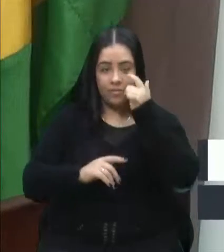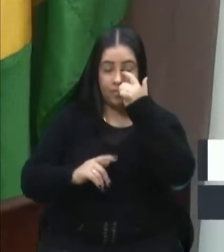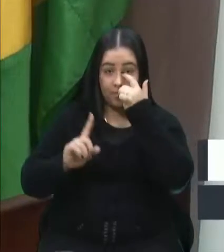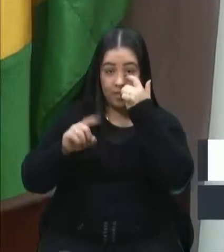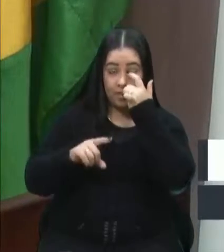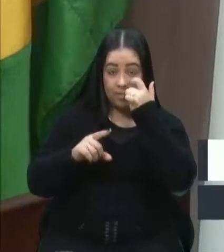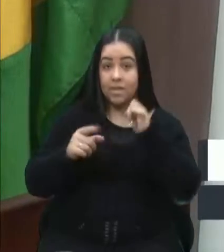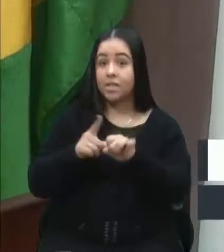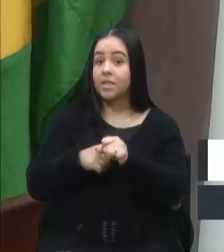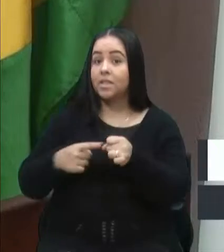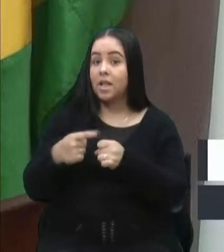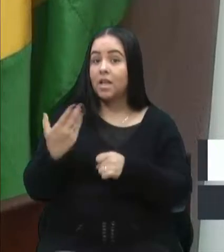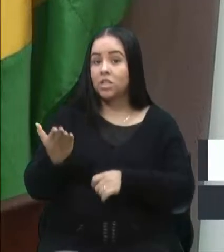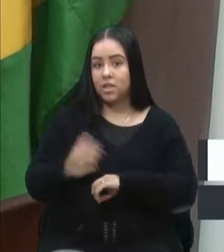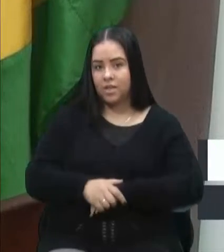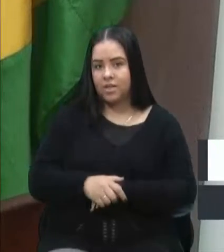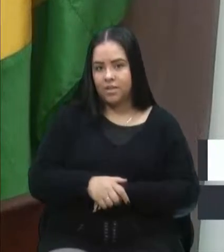cidade.